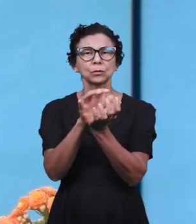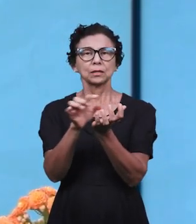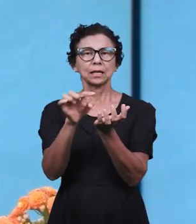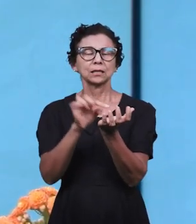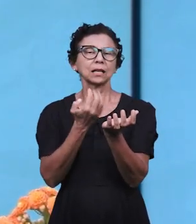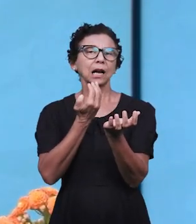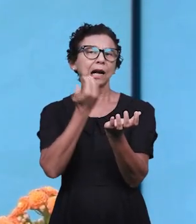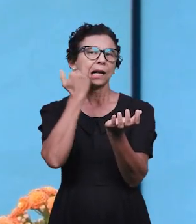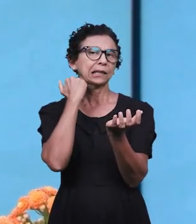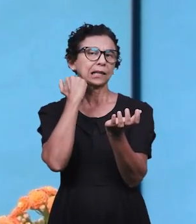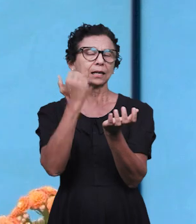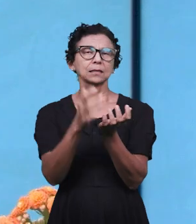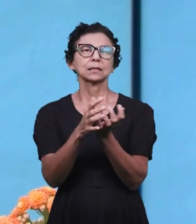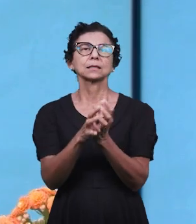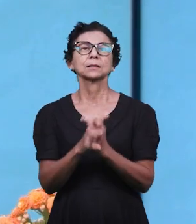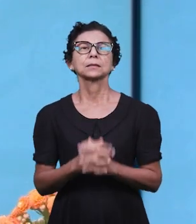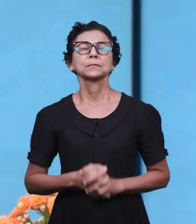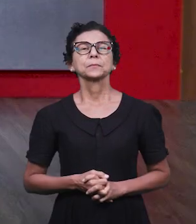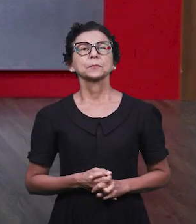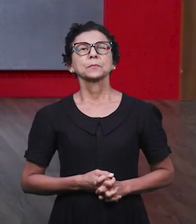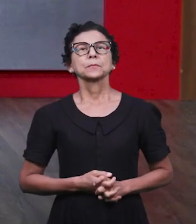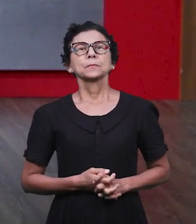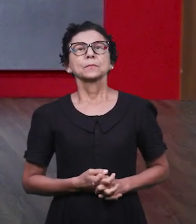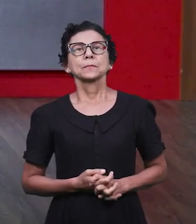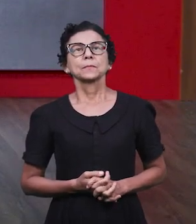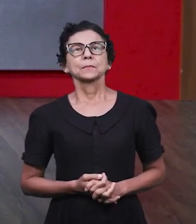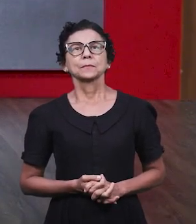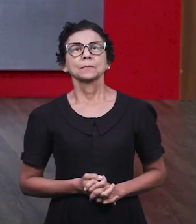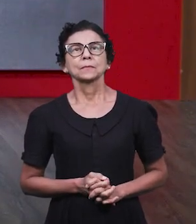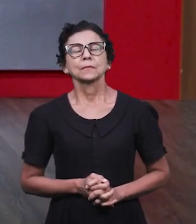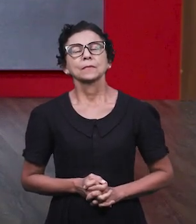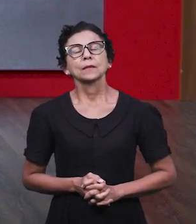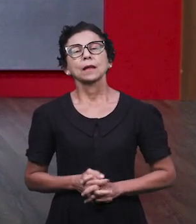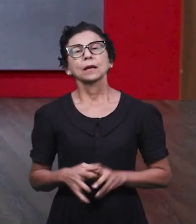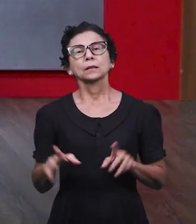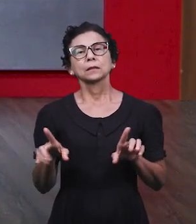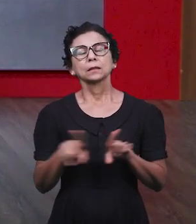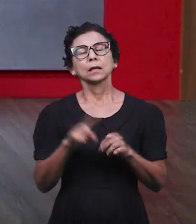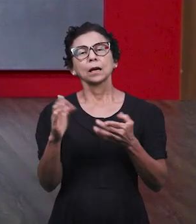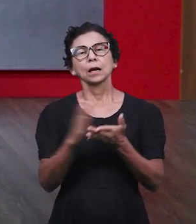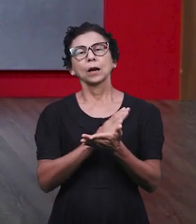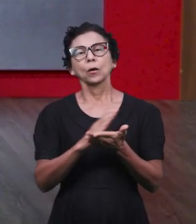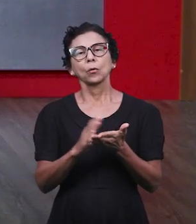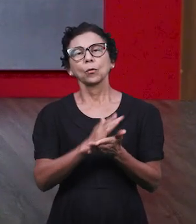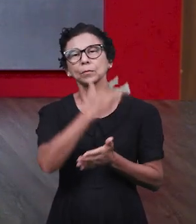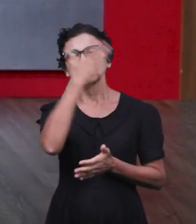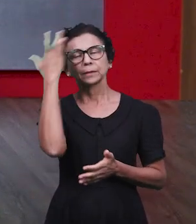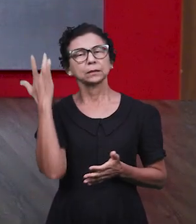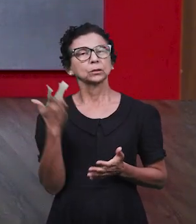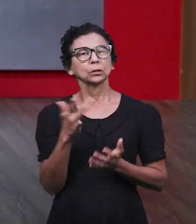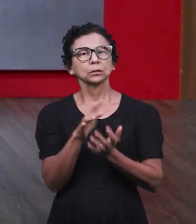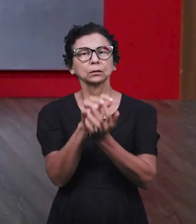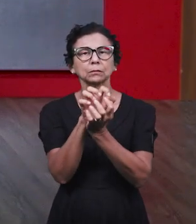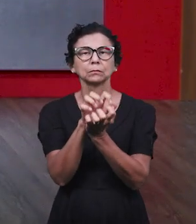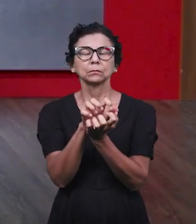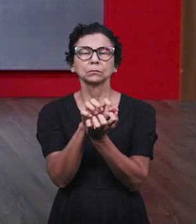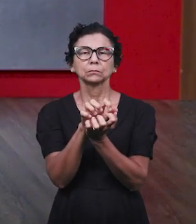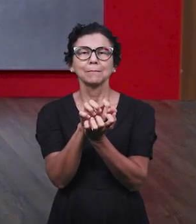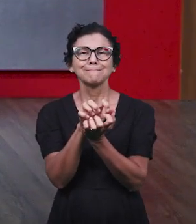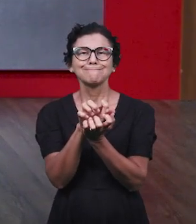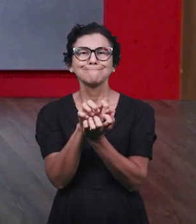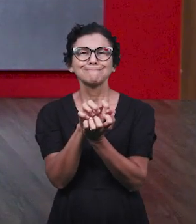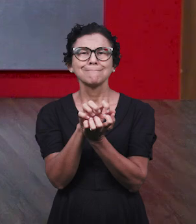dentes posteriores. Exatamente. Inclusive, tem até os pacientes que a gente chama de edêntulos, né? Que eles não têm